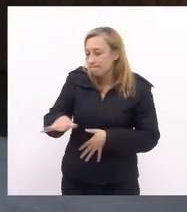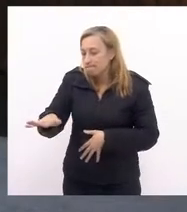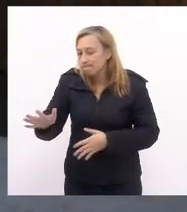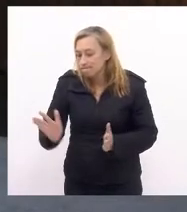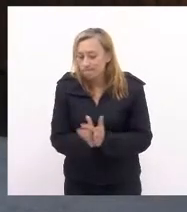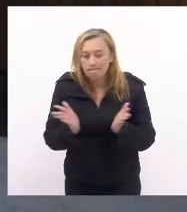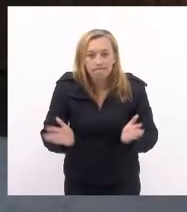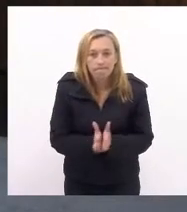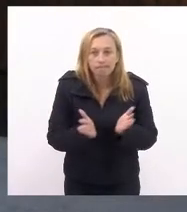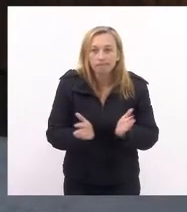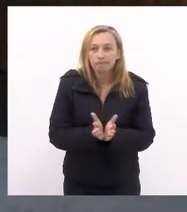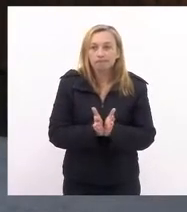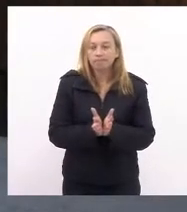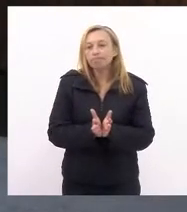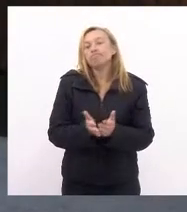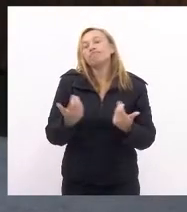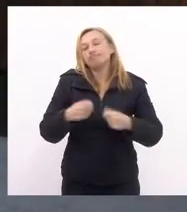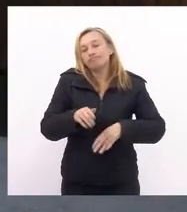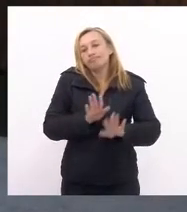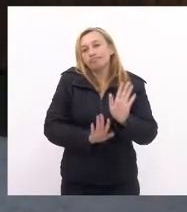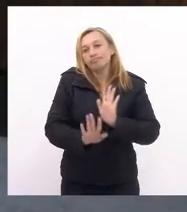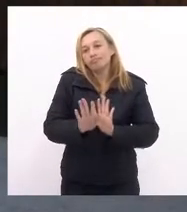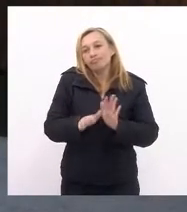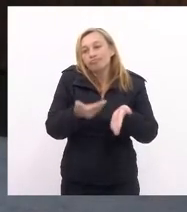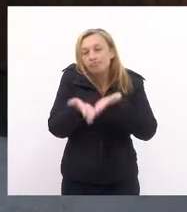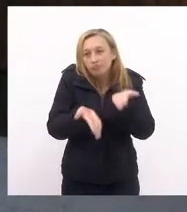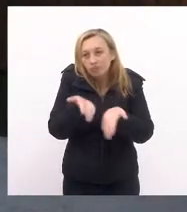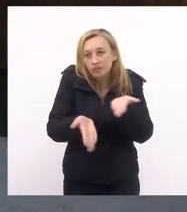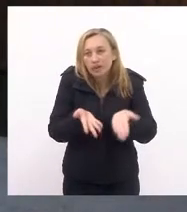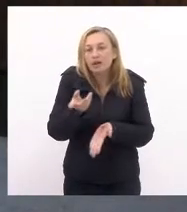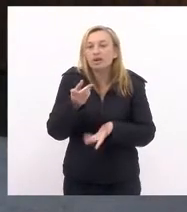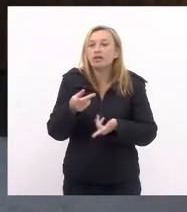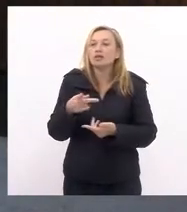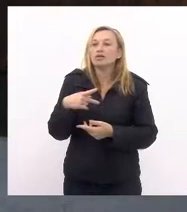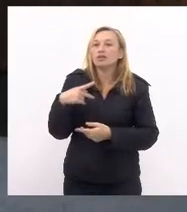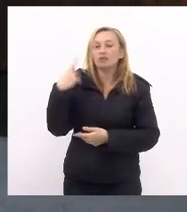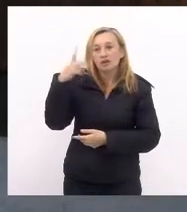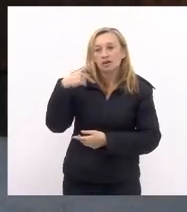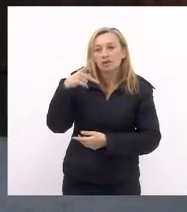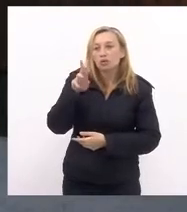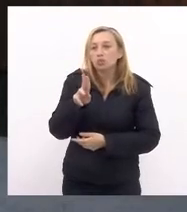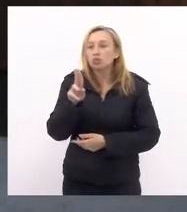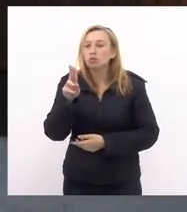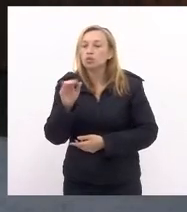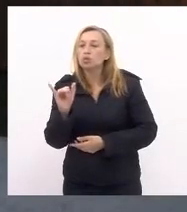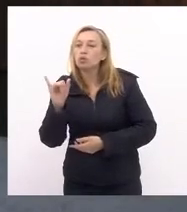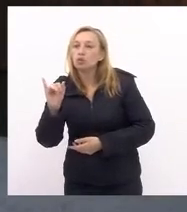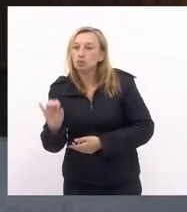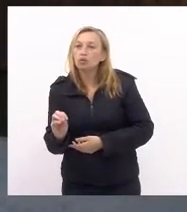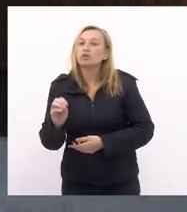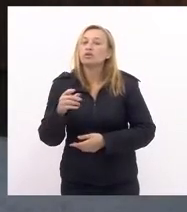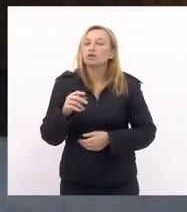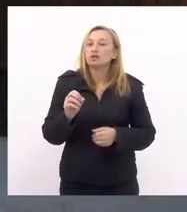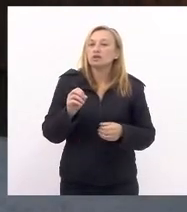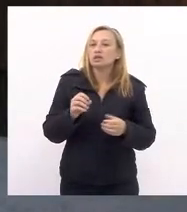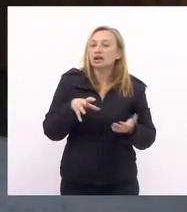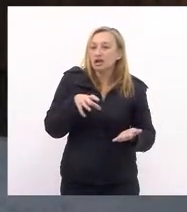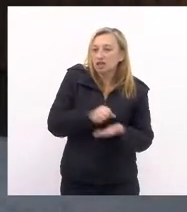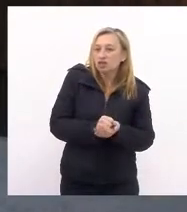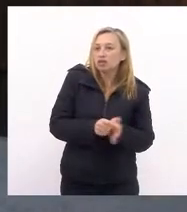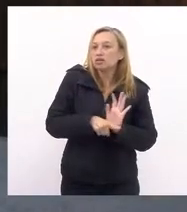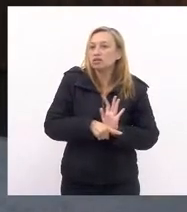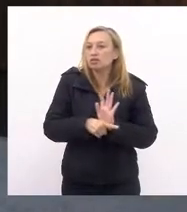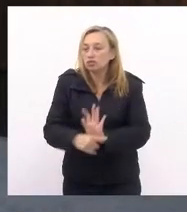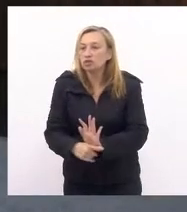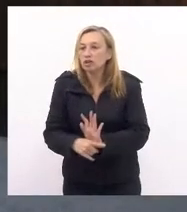pobre, e que a gente precisa cuidar. E o vereador Hugo, eu faço aqui esse registro, tem nos ajudado ali